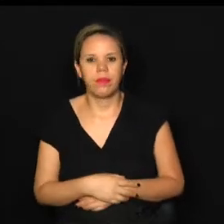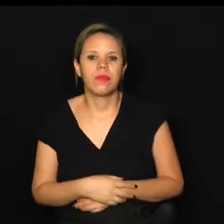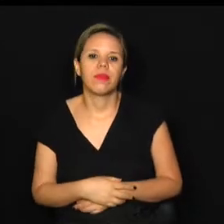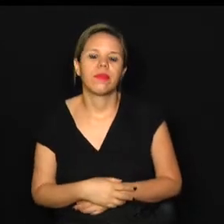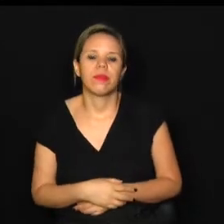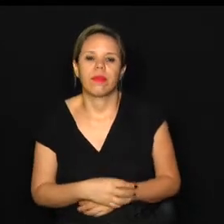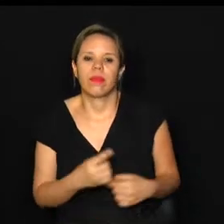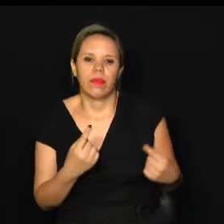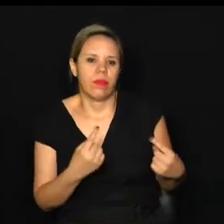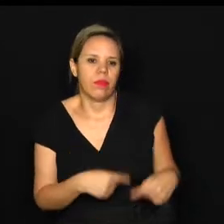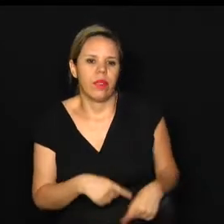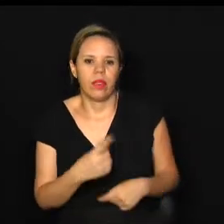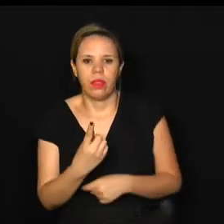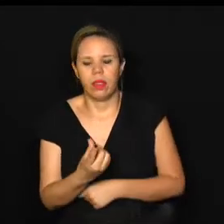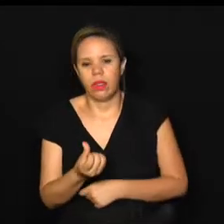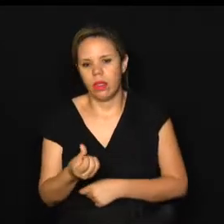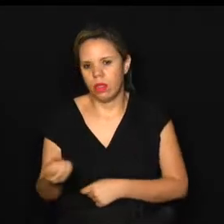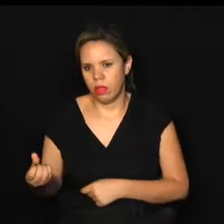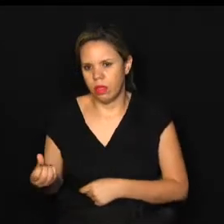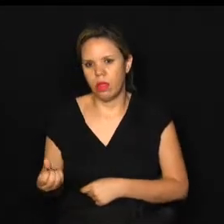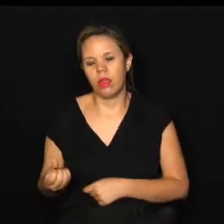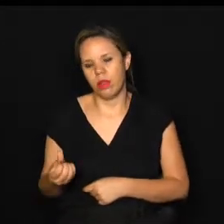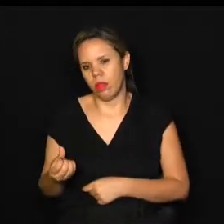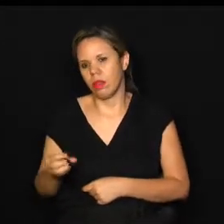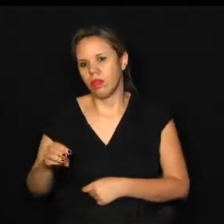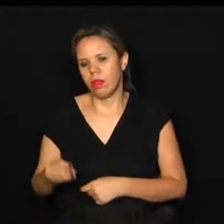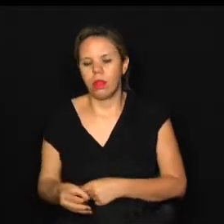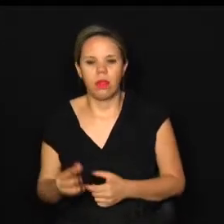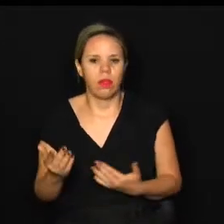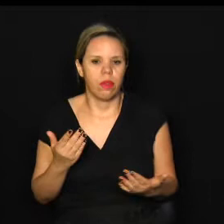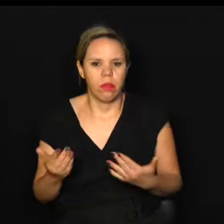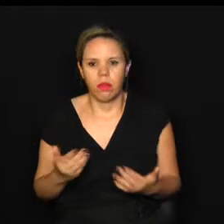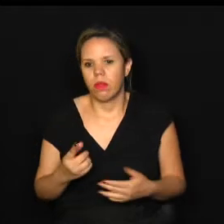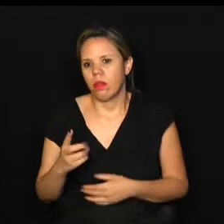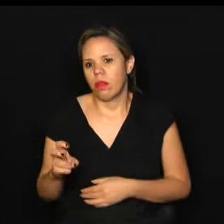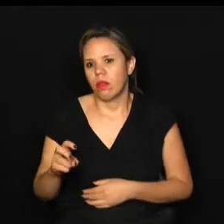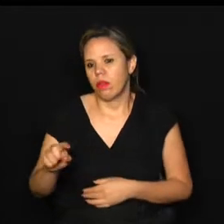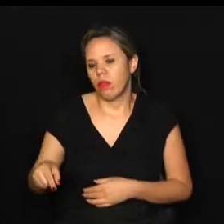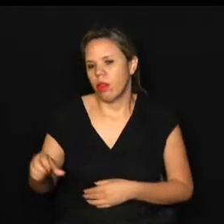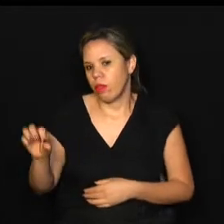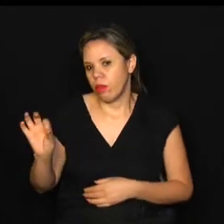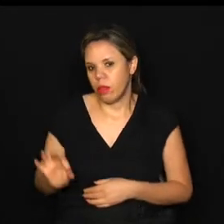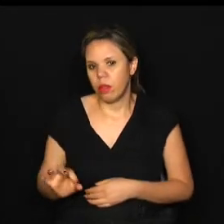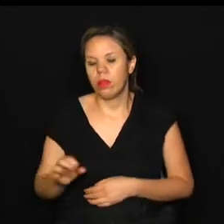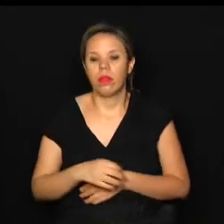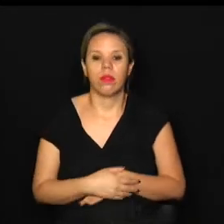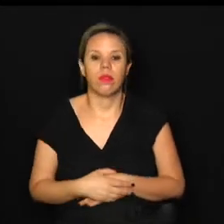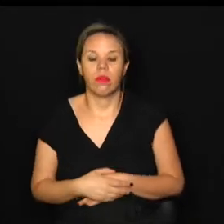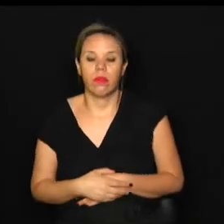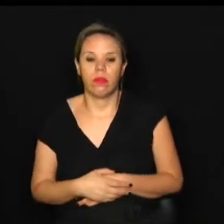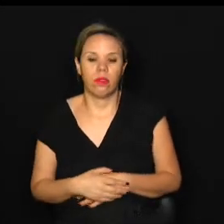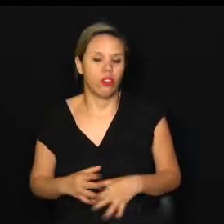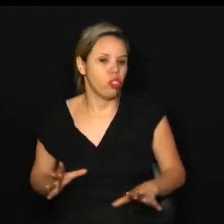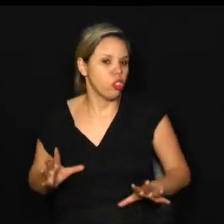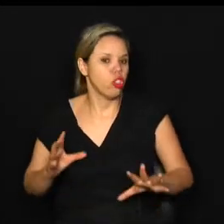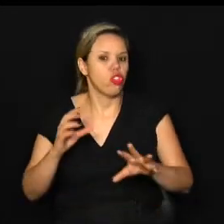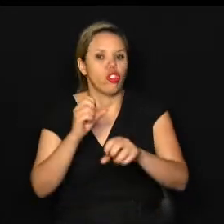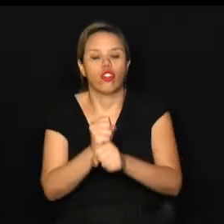contra 166.800.000 em 2019, que dá uma variação de 15,9%. Então, as despesas